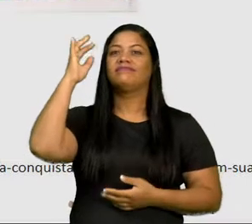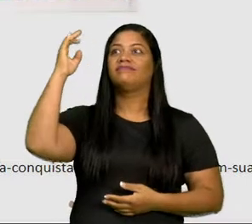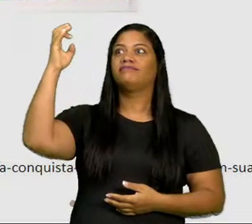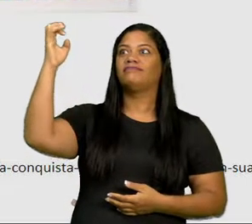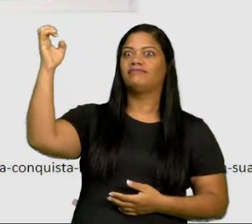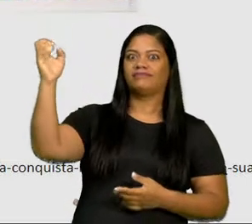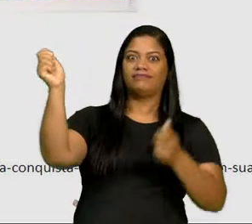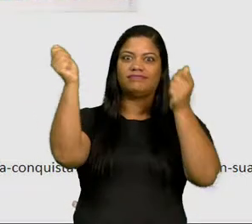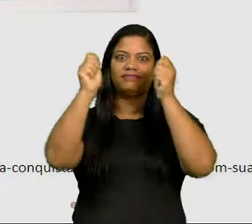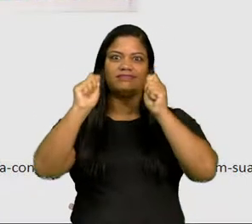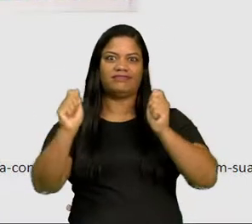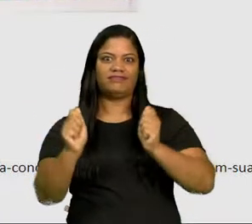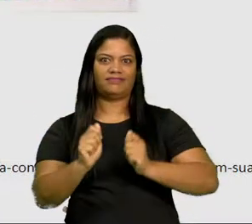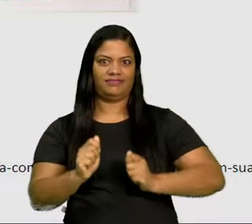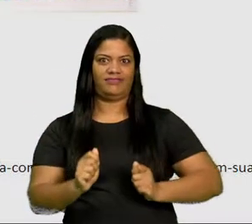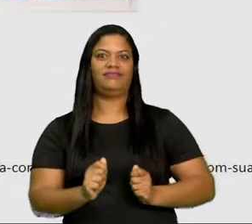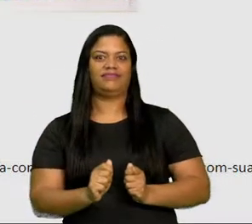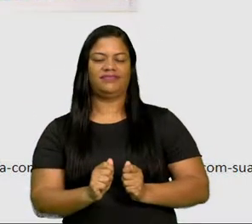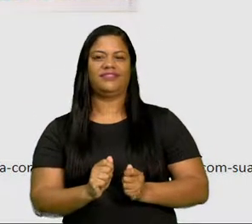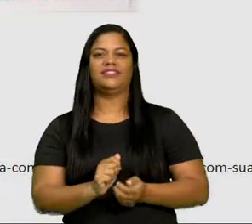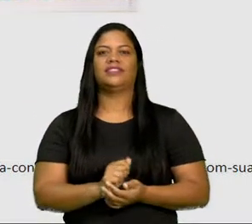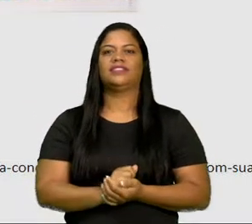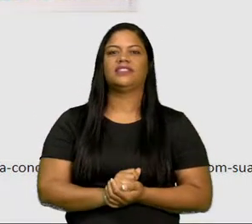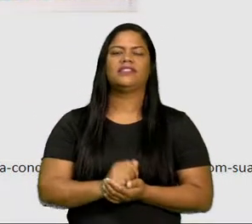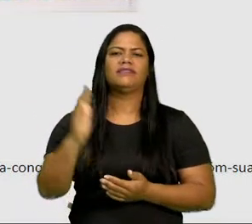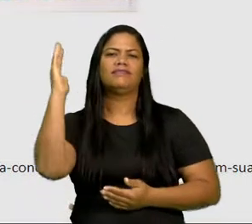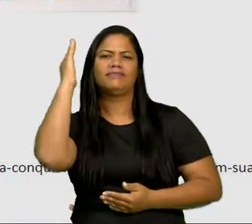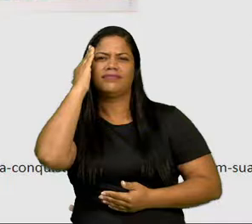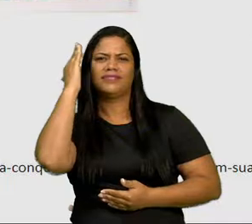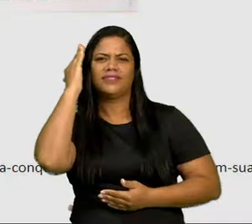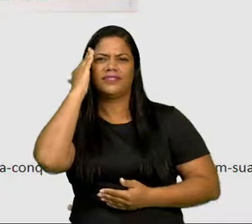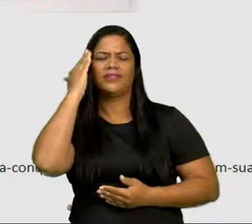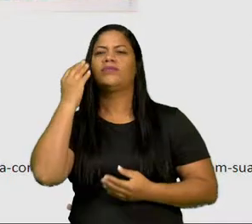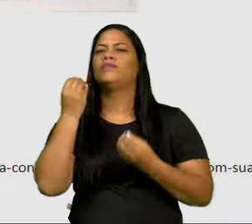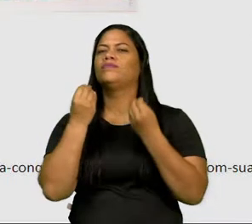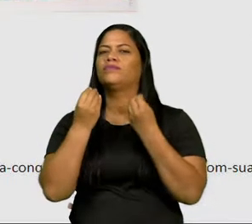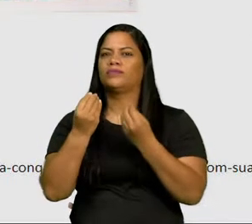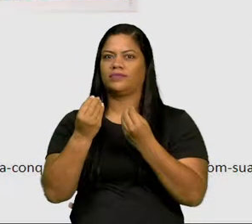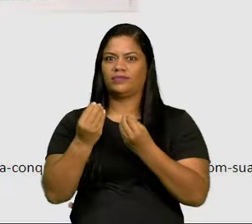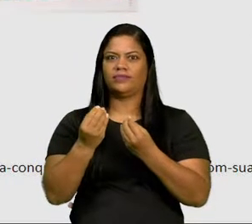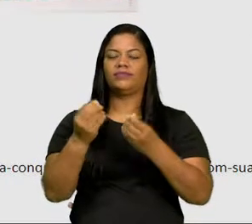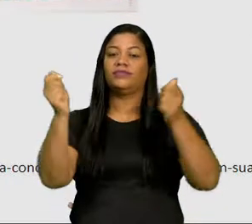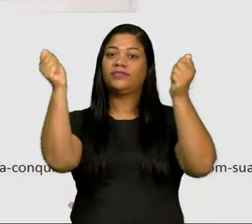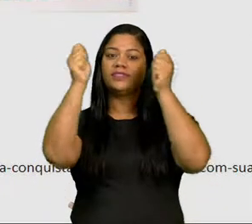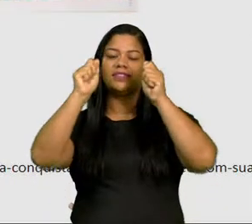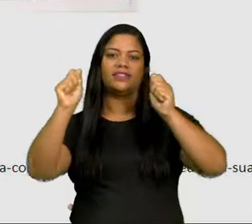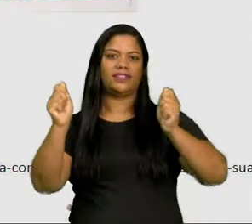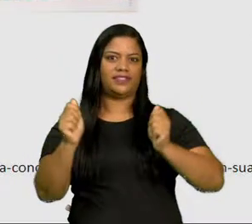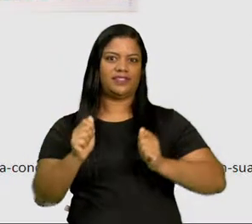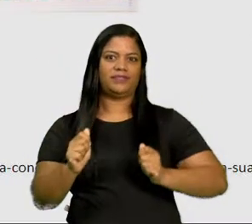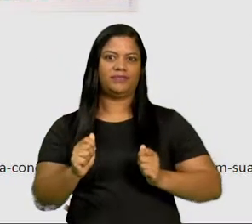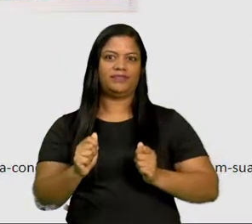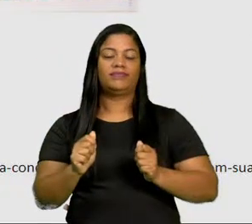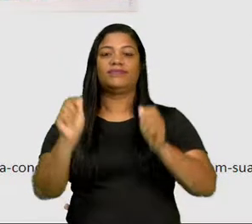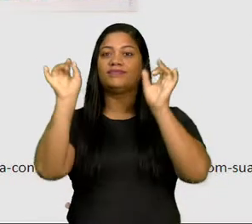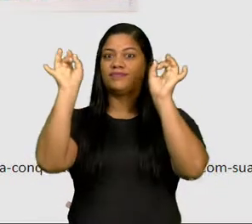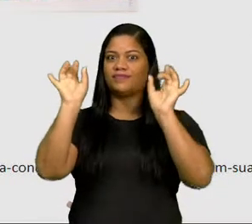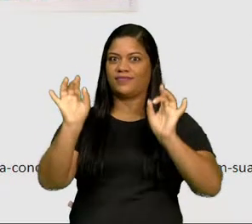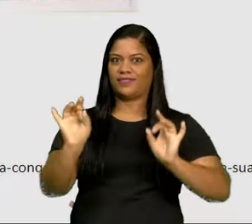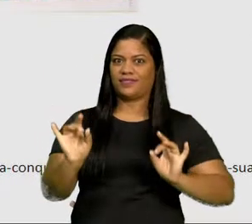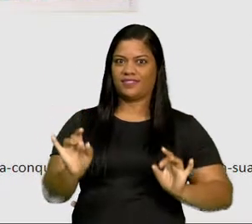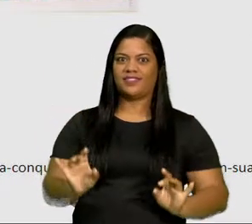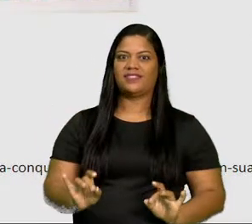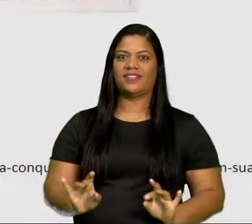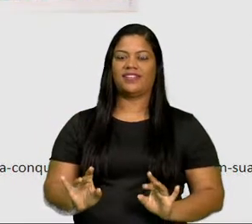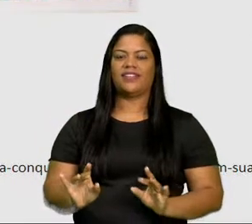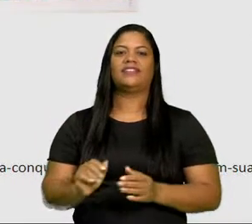o abstracionismo, é geralmente entendida como uma forma de arte, especialmente nas